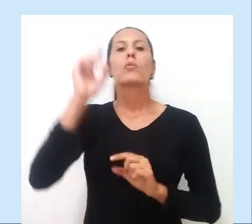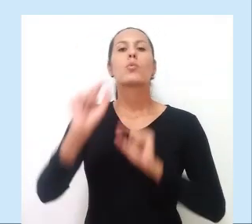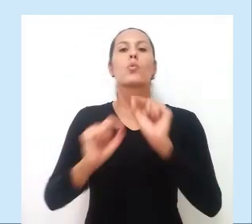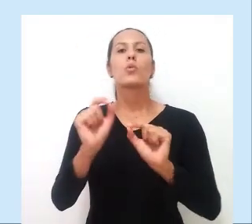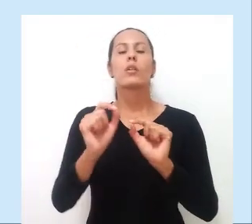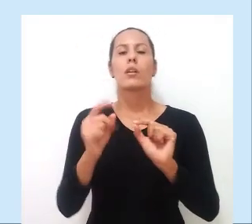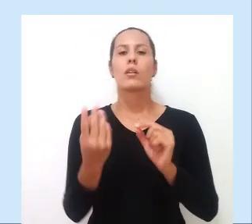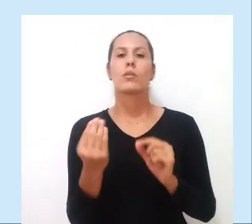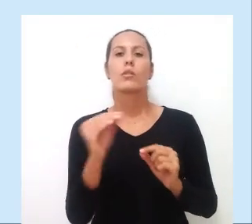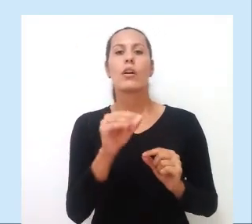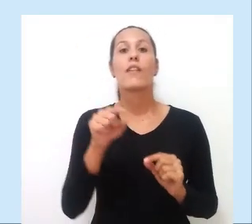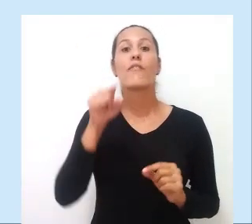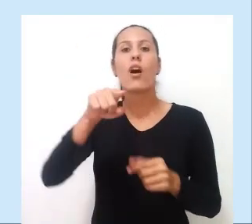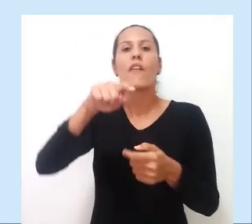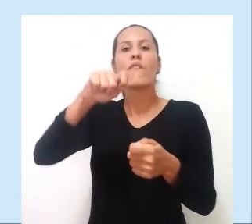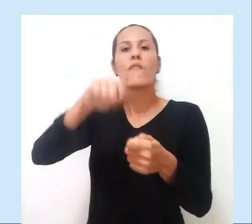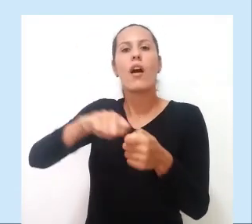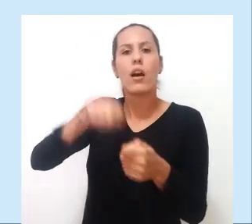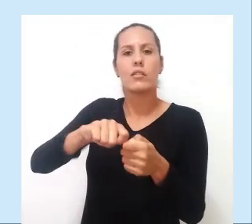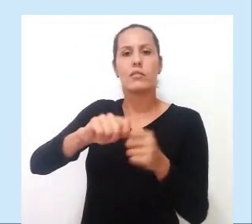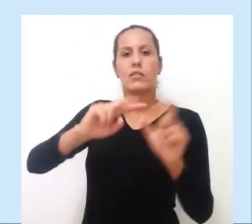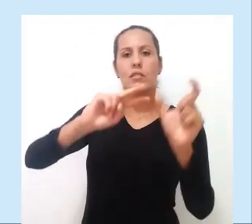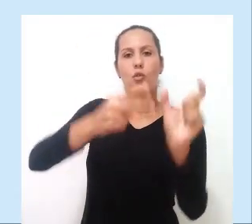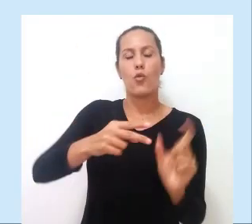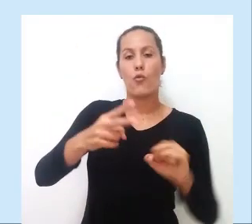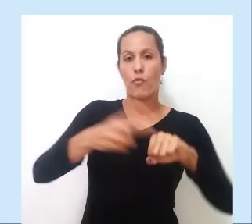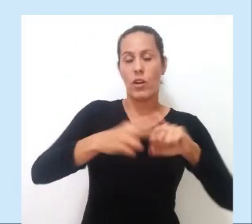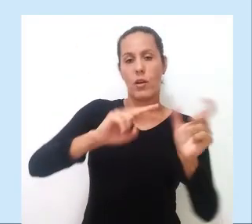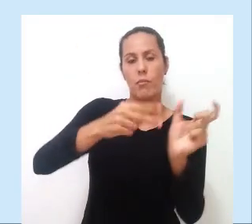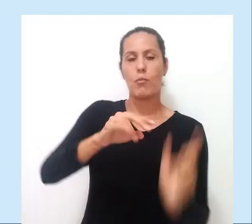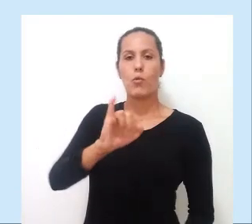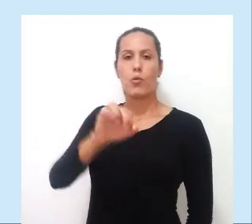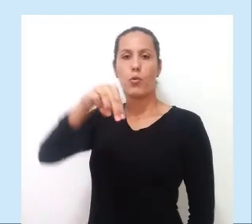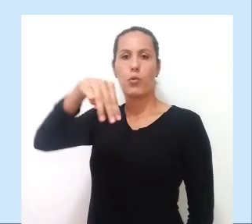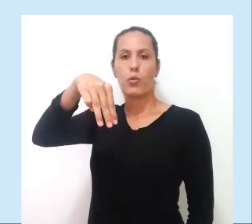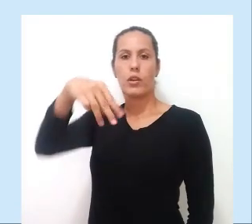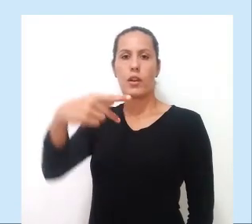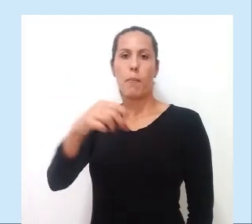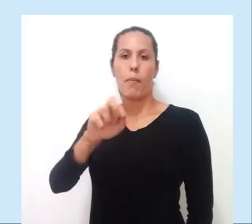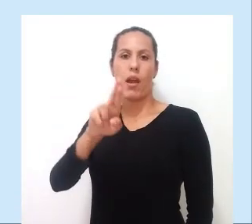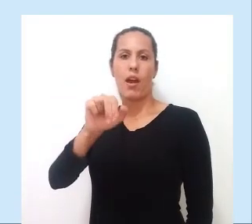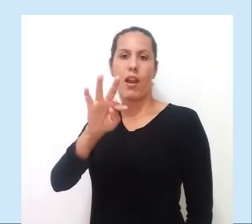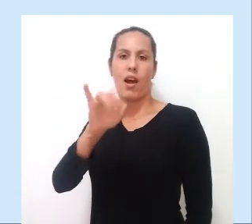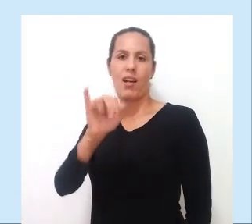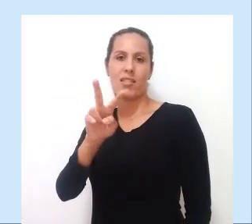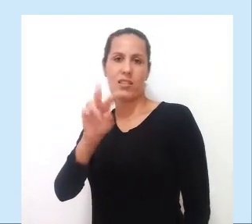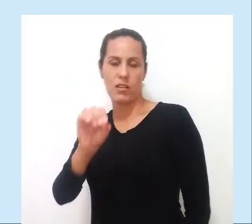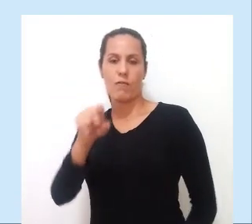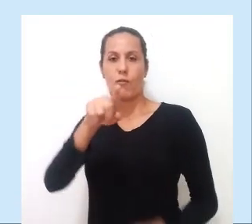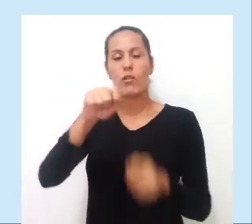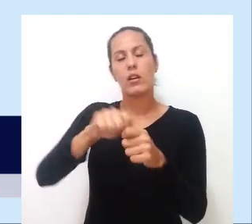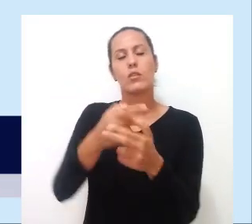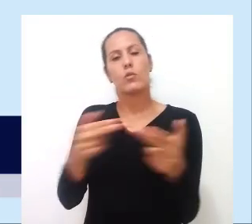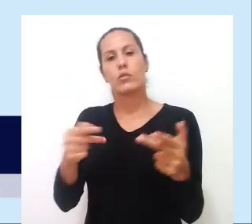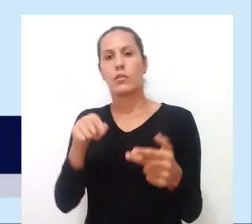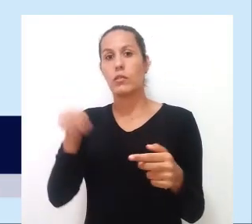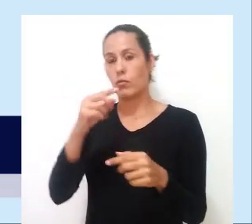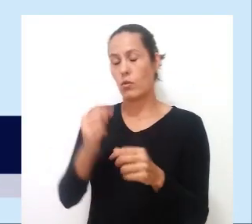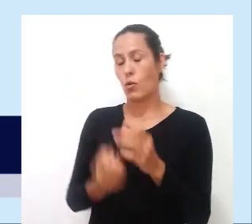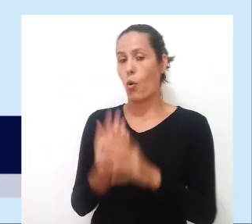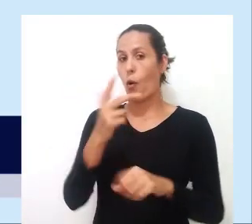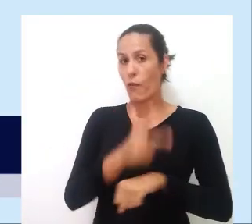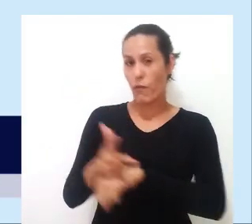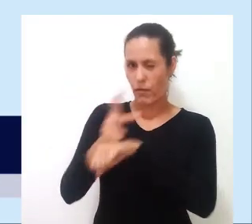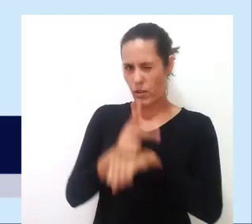vai imperar o imperativo que você faça, ele sempre vai tentar te convencer de algo. Eu trouxe para